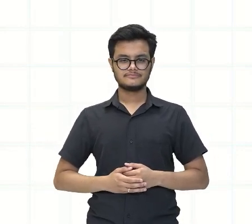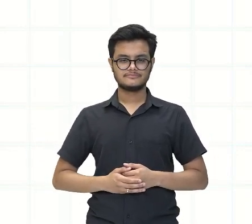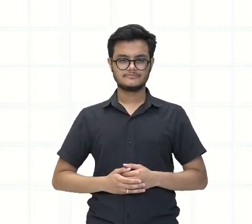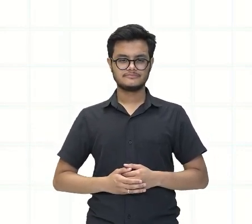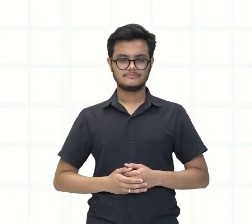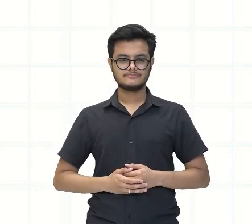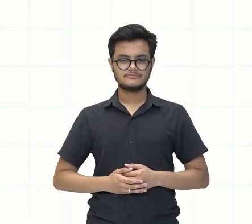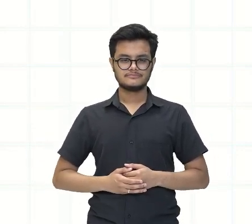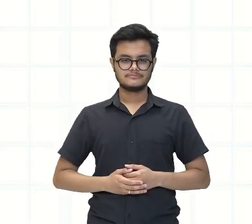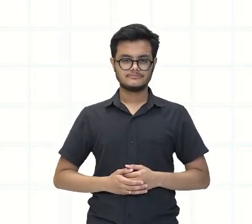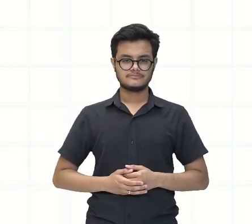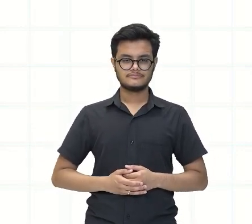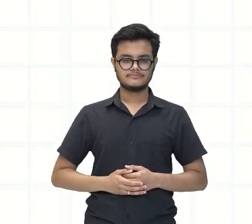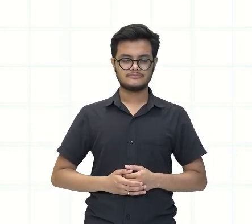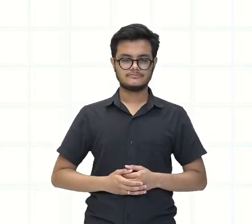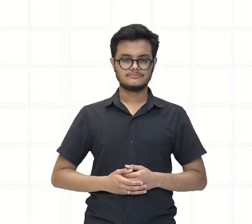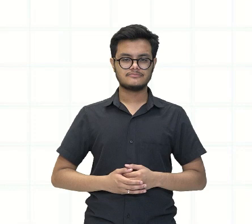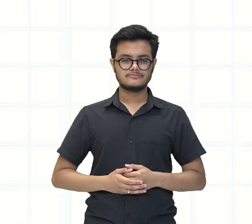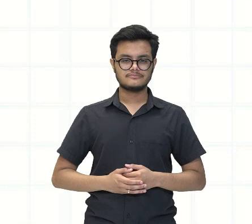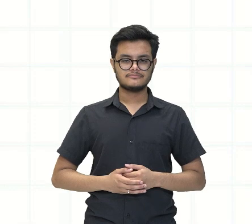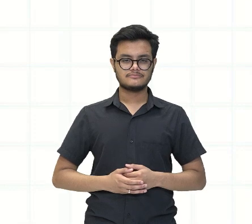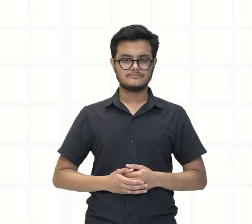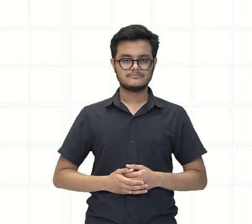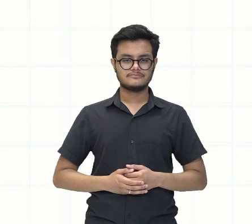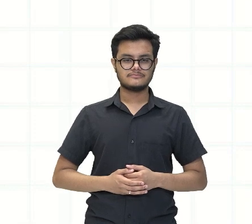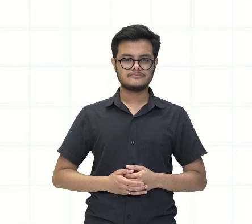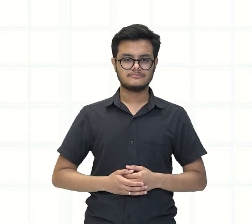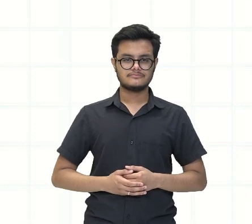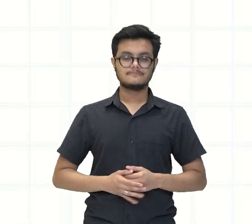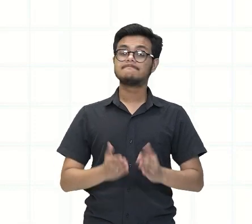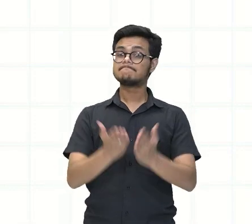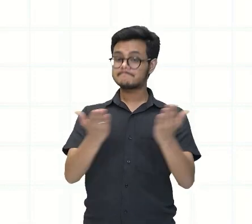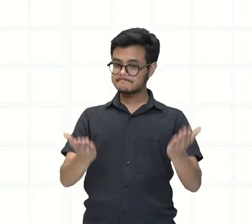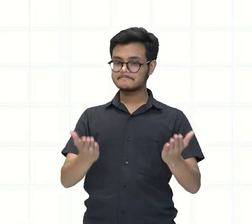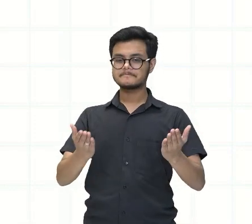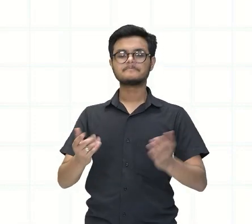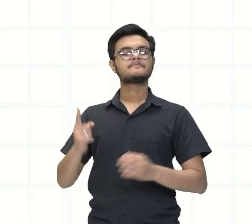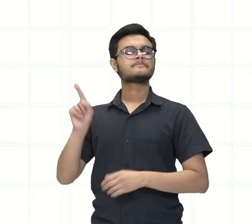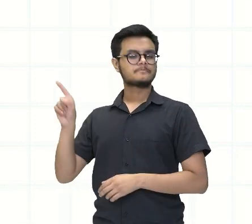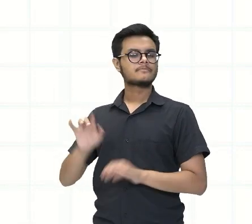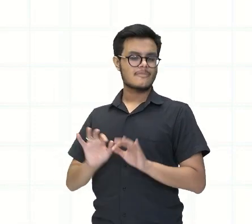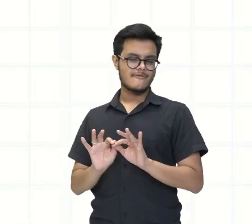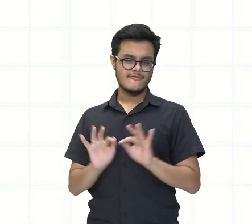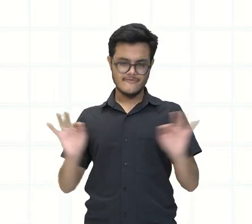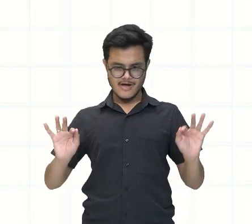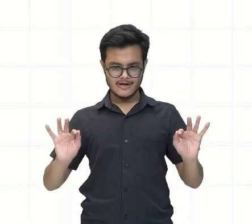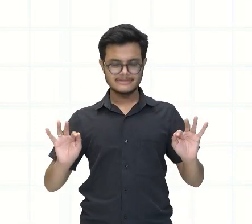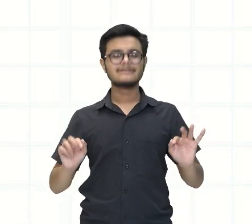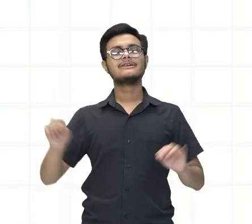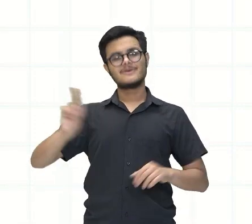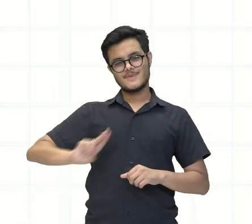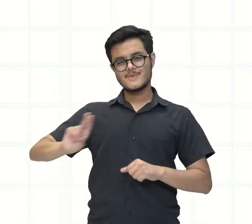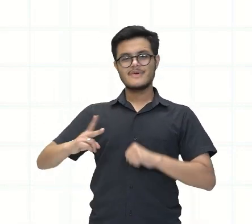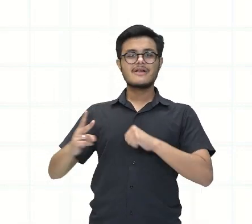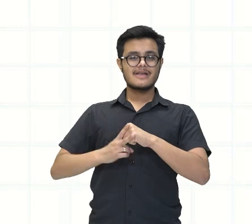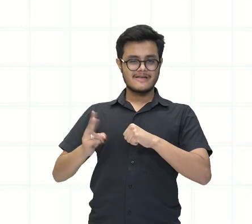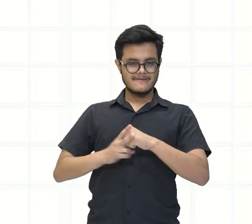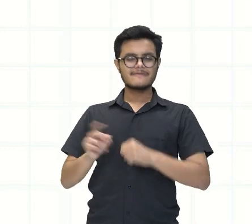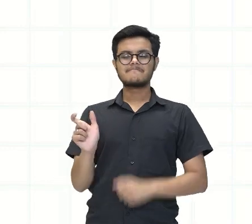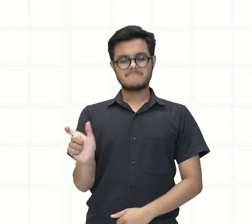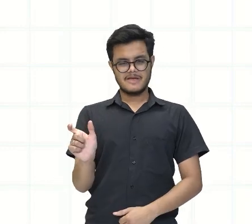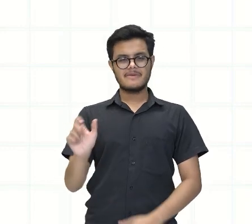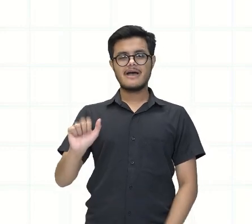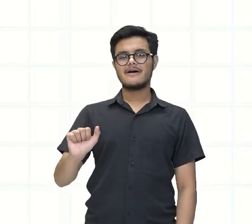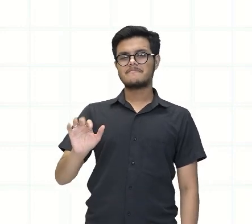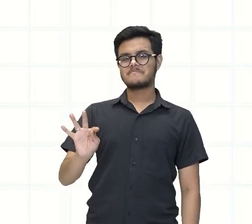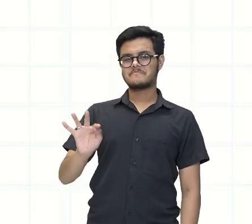região atingem cota emergencial. Então, mais uma vez, eu tenho aí a forma verbal atingem,